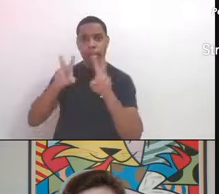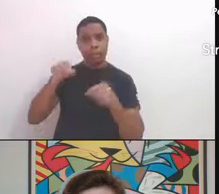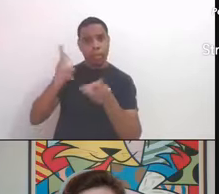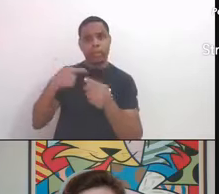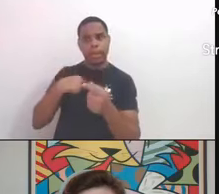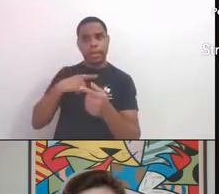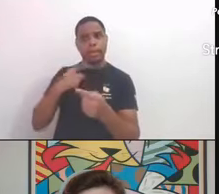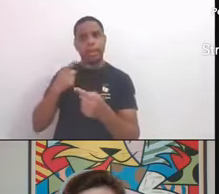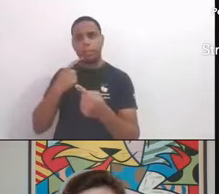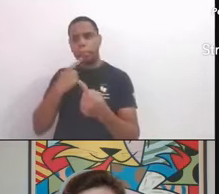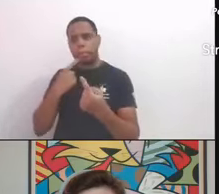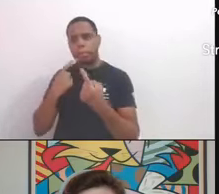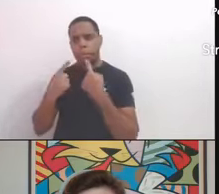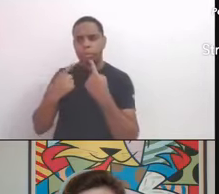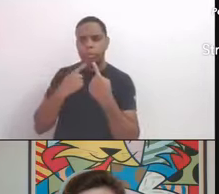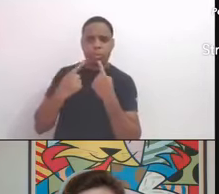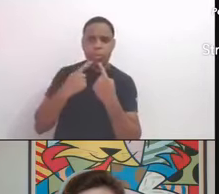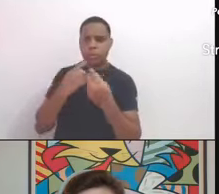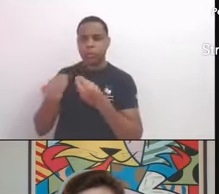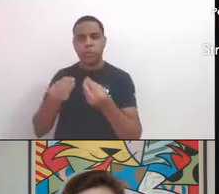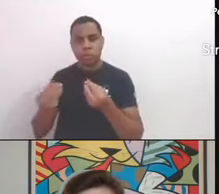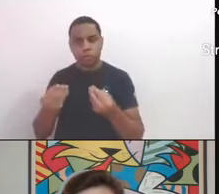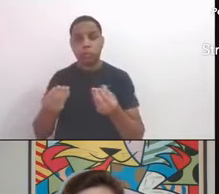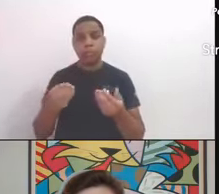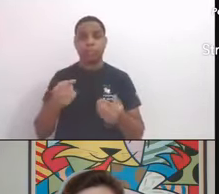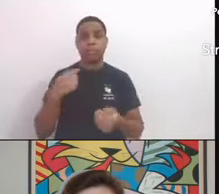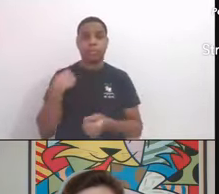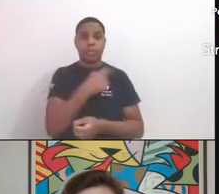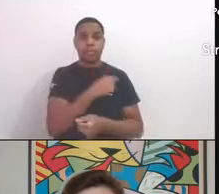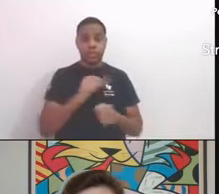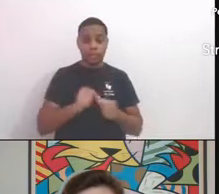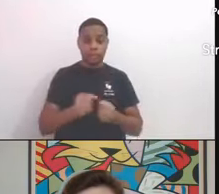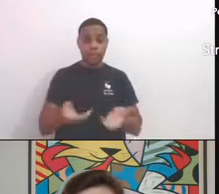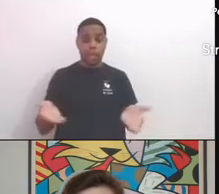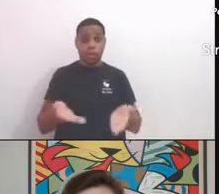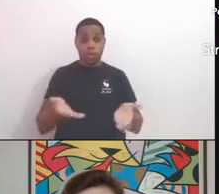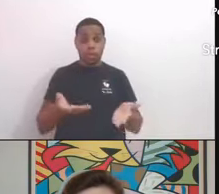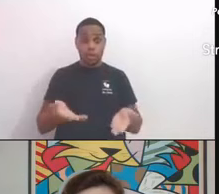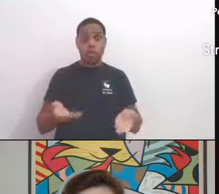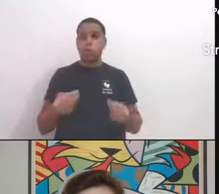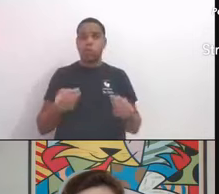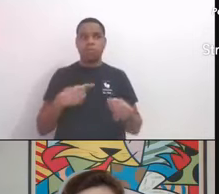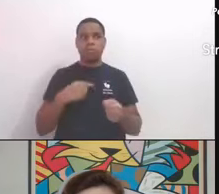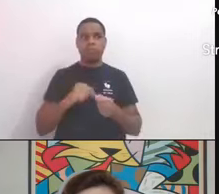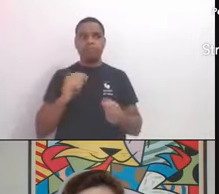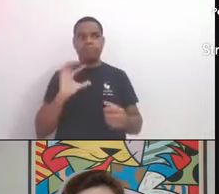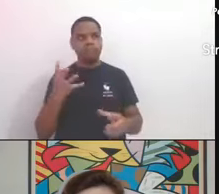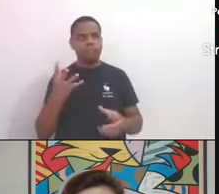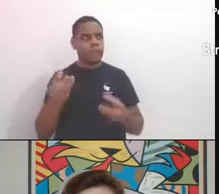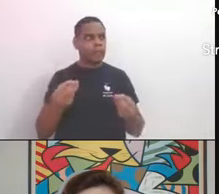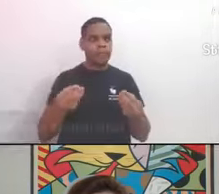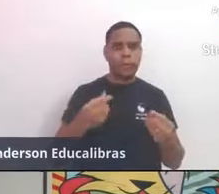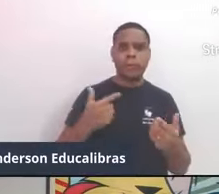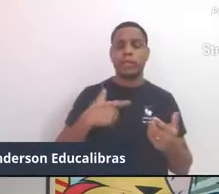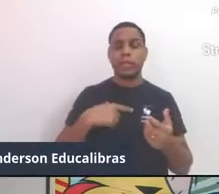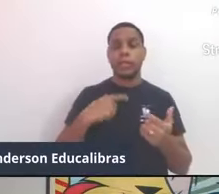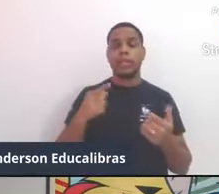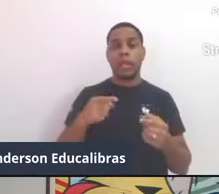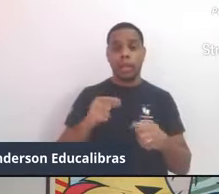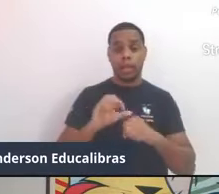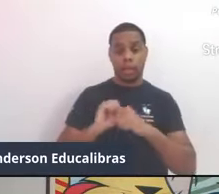sobre, primeiro, o que nós temos que fazer agora, nesse momento de combate